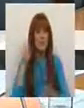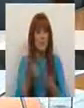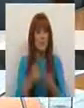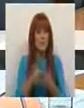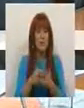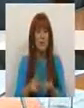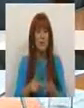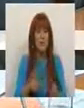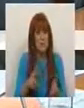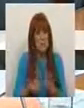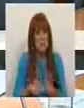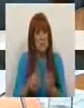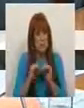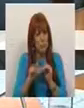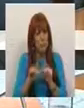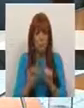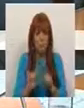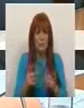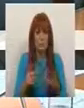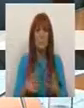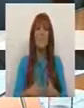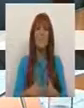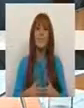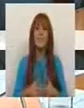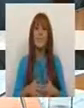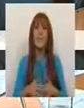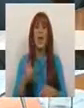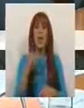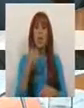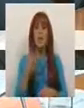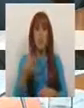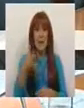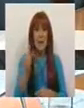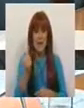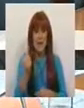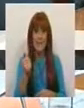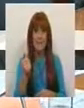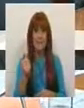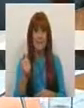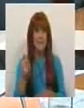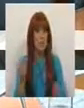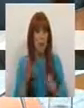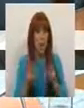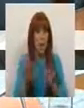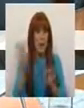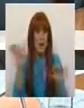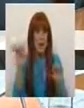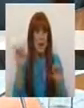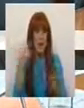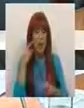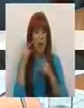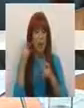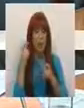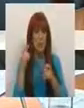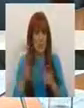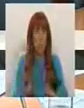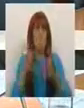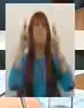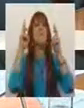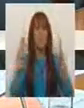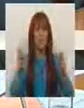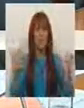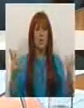realistas e estabilizados. Em 2015, não houve aumentos e a procura